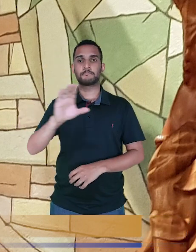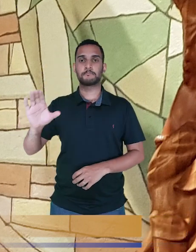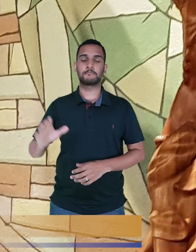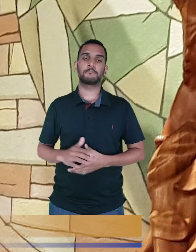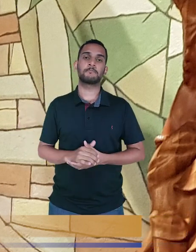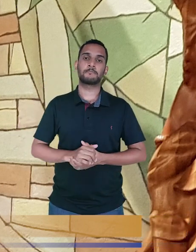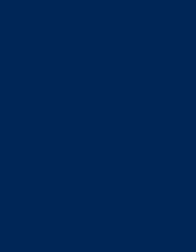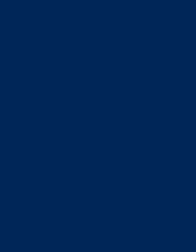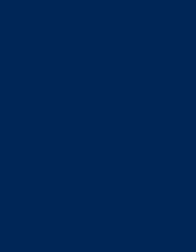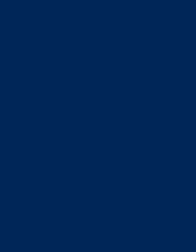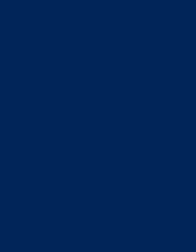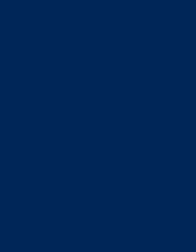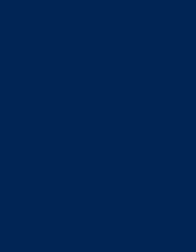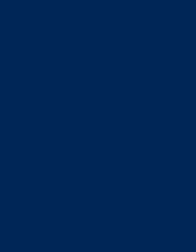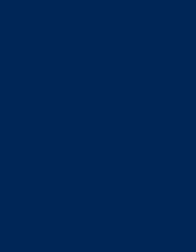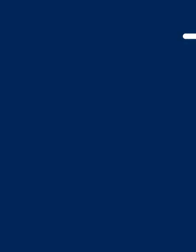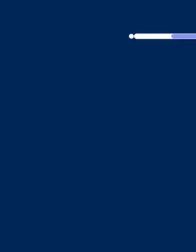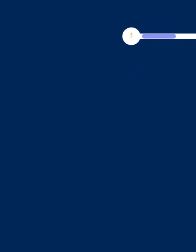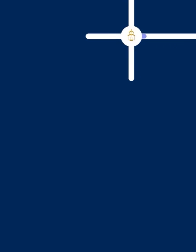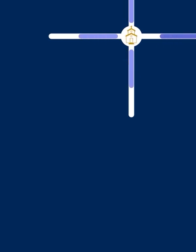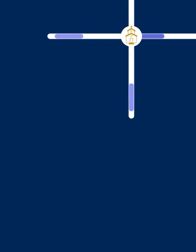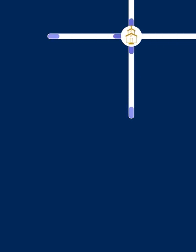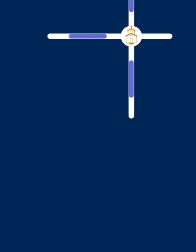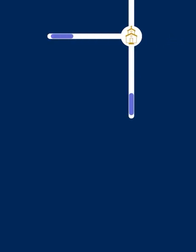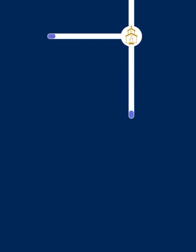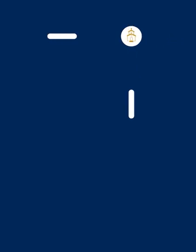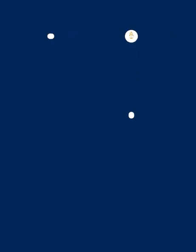fé católica.